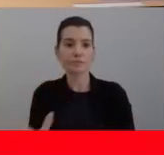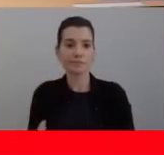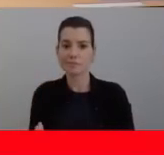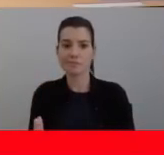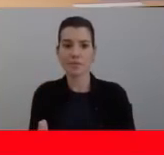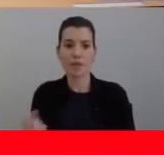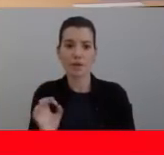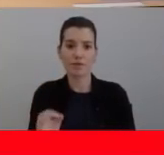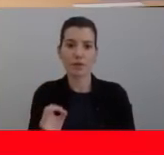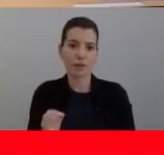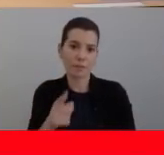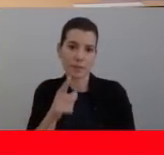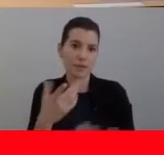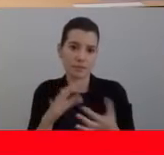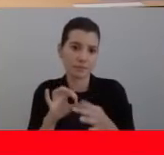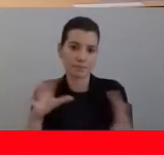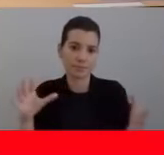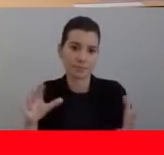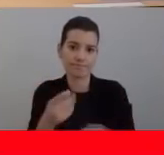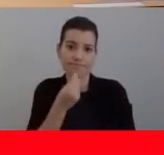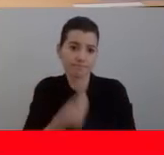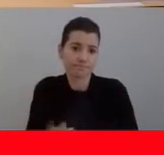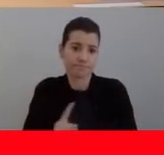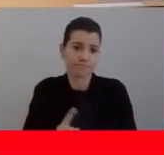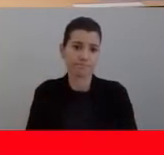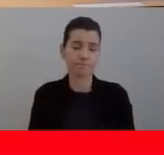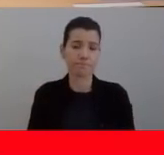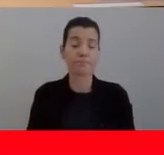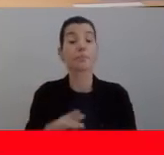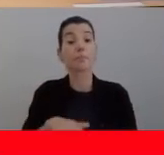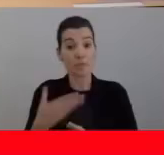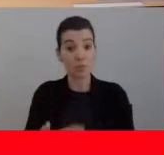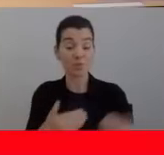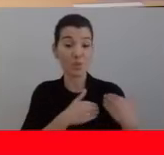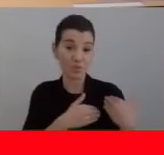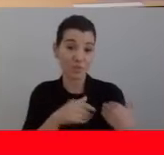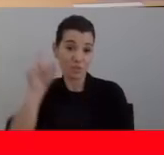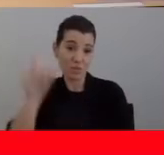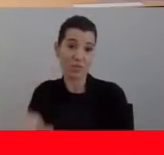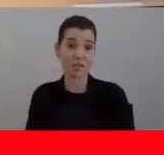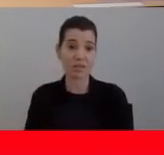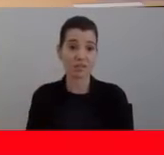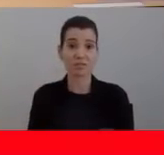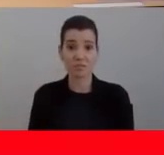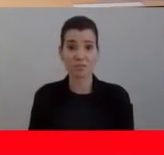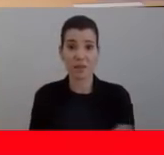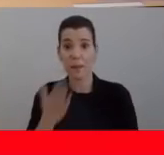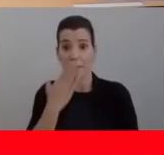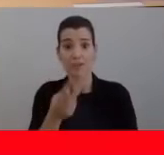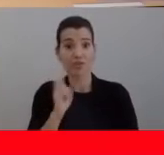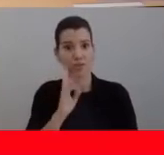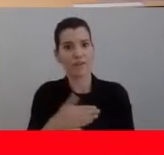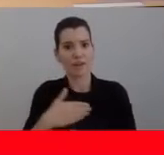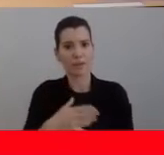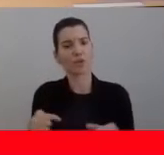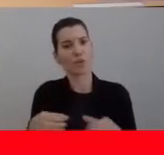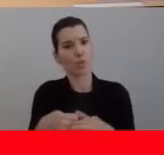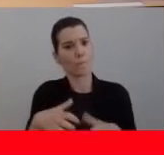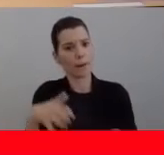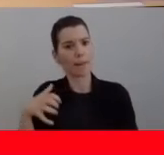não tem ainda por cima corresponsabilidades que a senhora tem pelo Direito de um grupo parlamentar